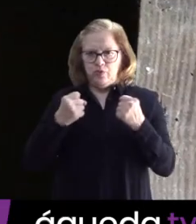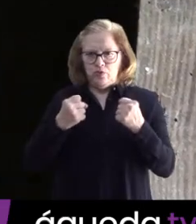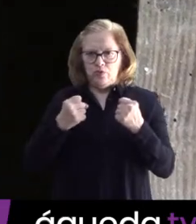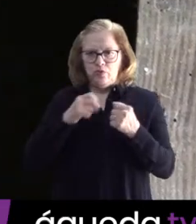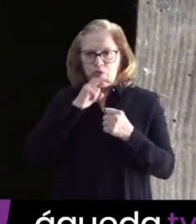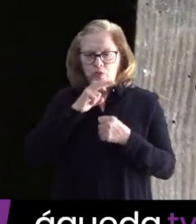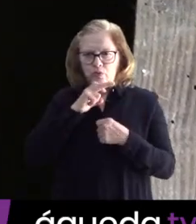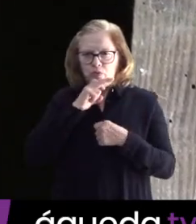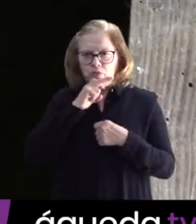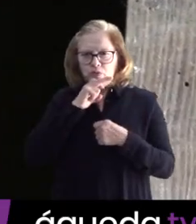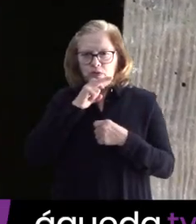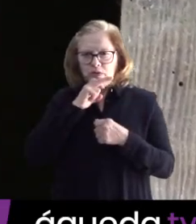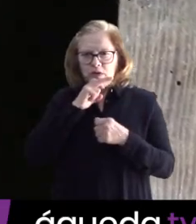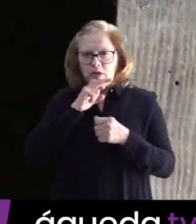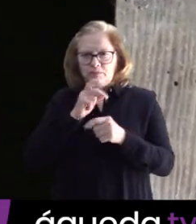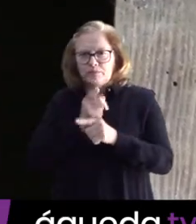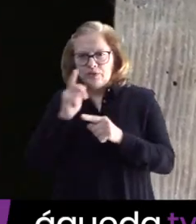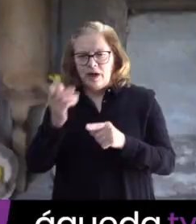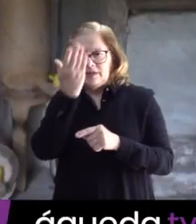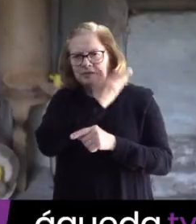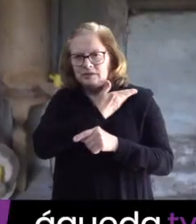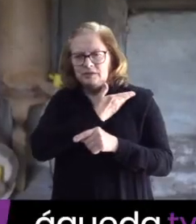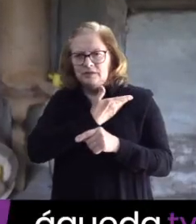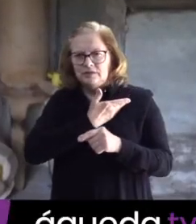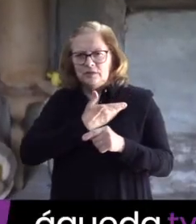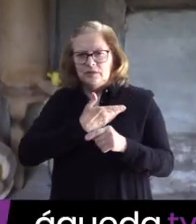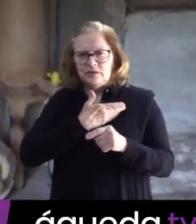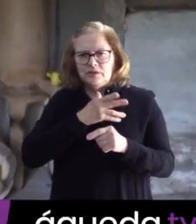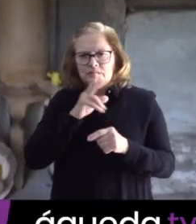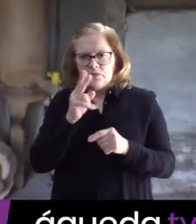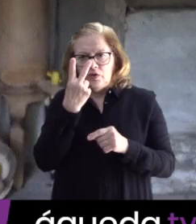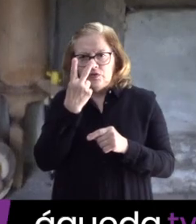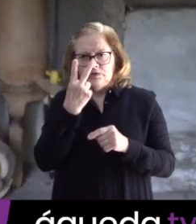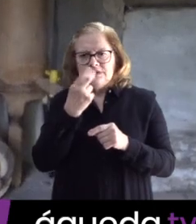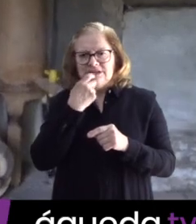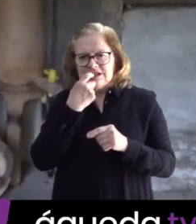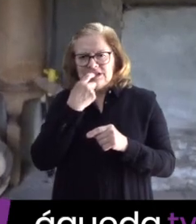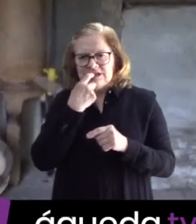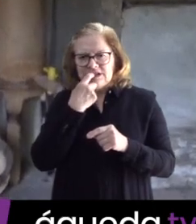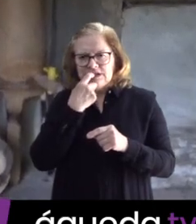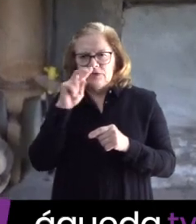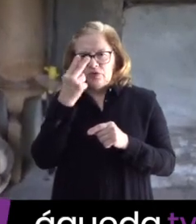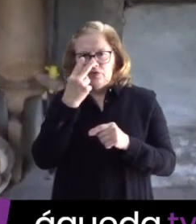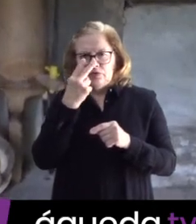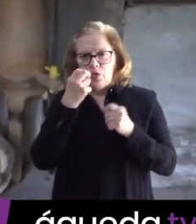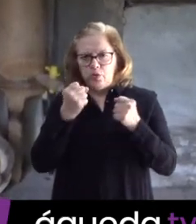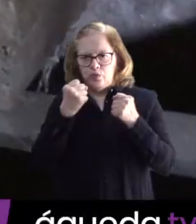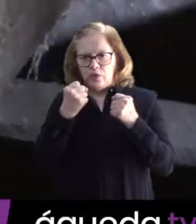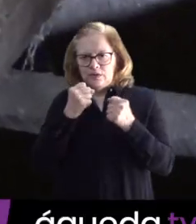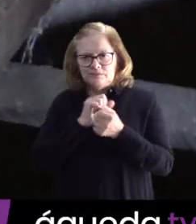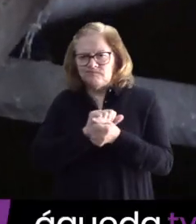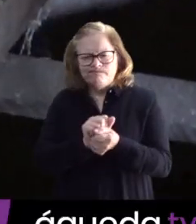dura. Porque o tema antigo dizia que duas pedras duras não fazem